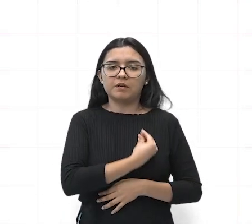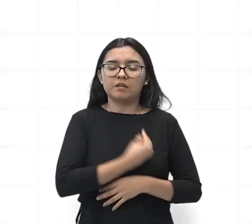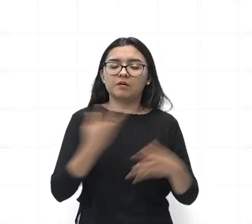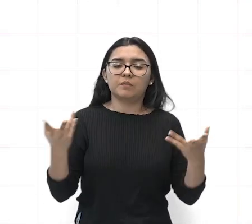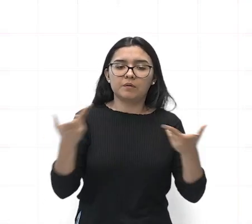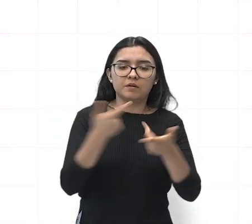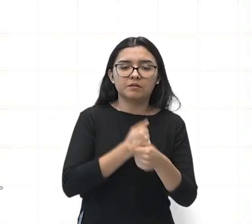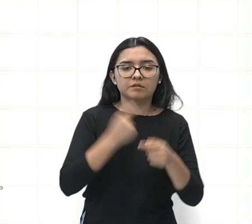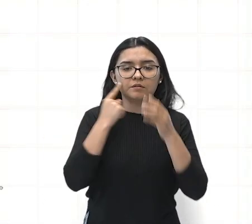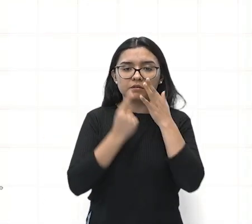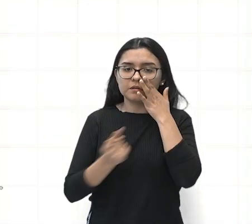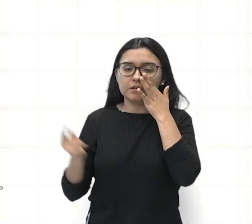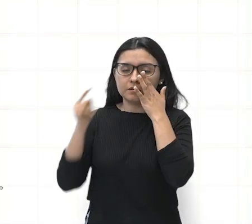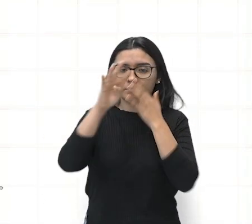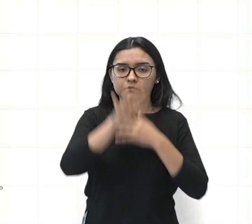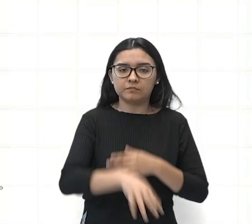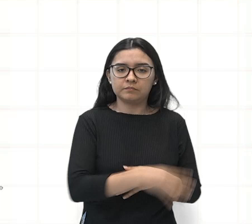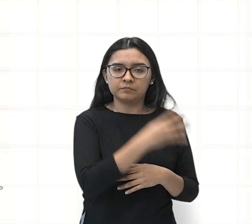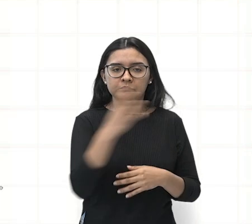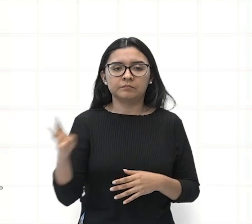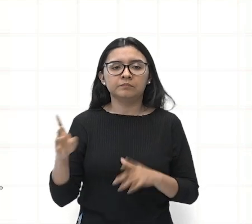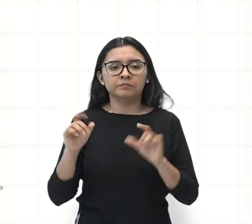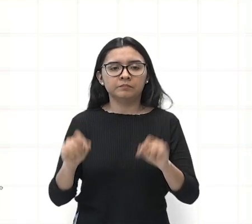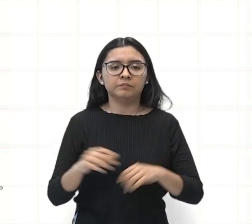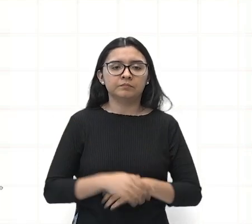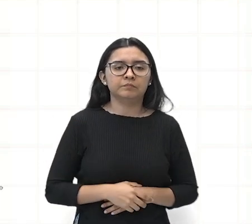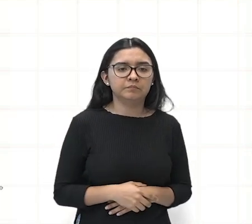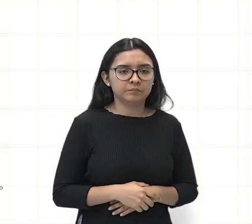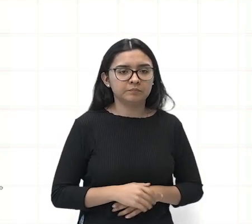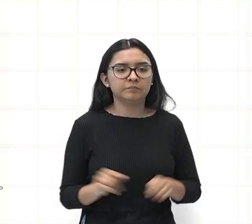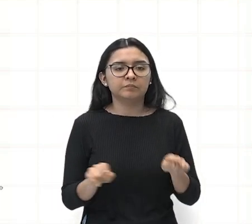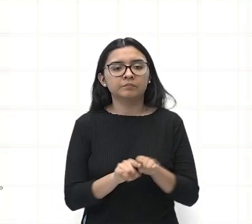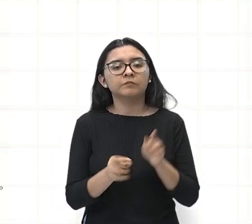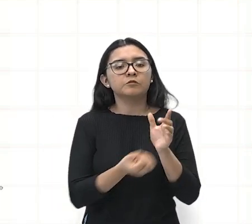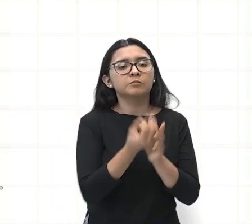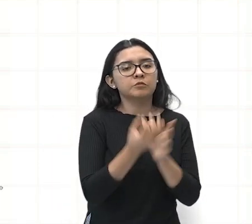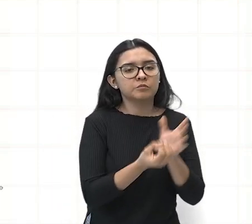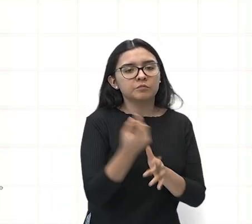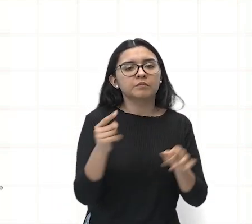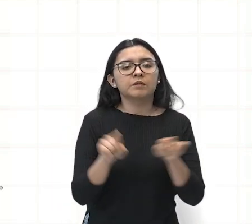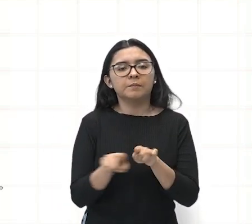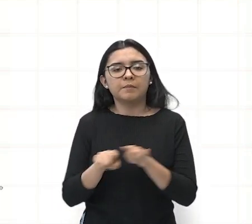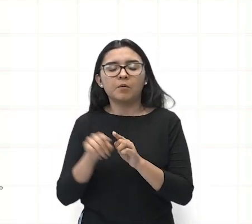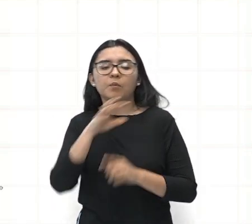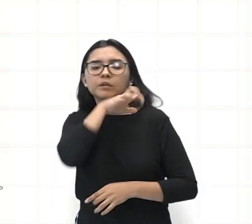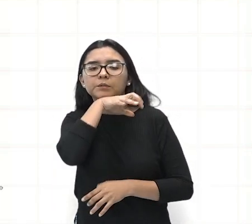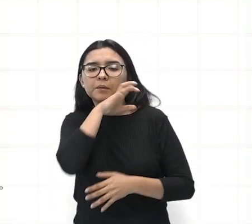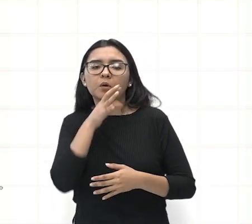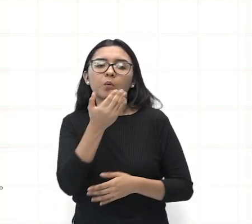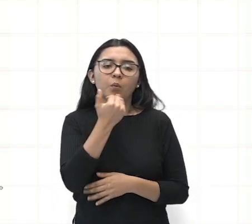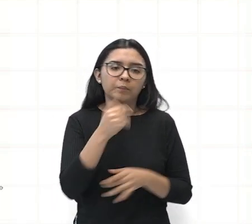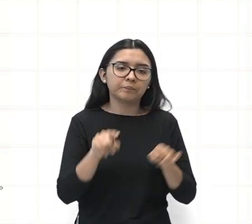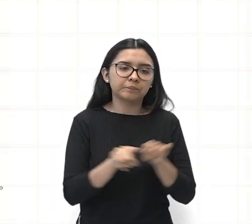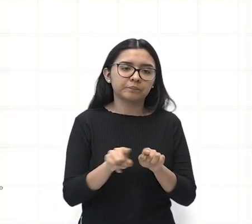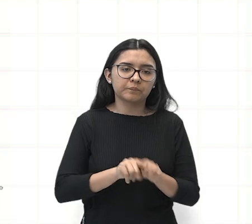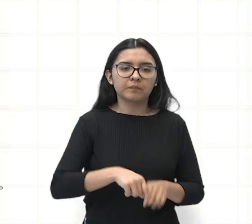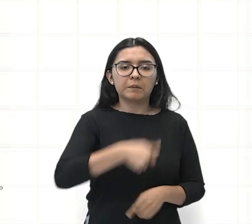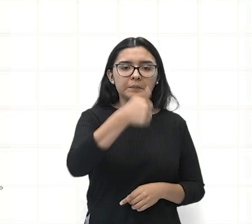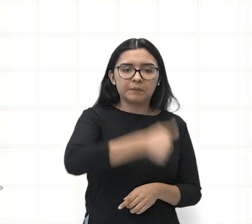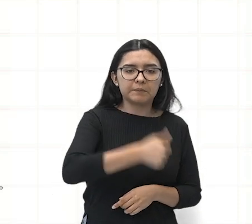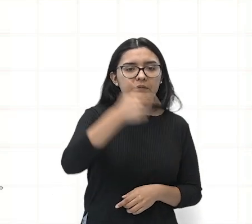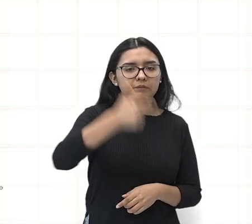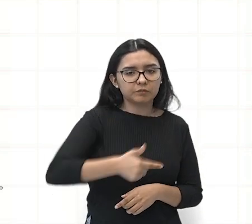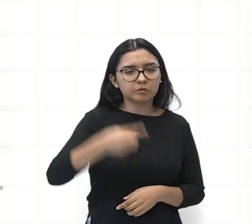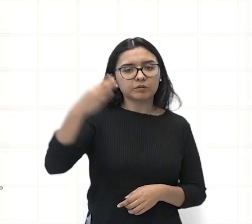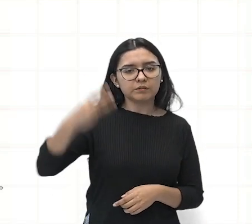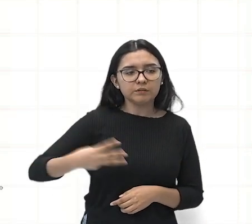né, nesse quadro, os produtores e os consumidores. tanto em nível na primeira ordem, na segunda ordem